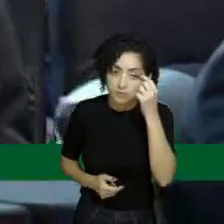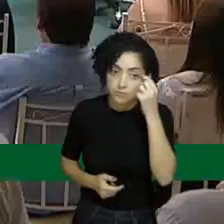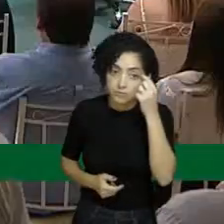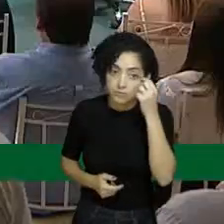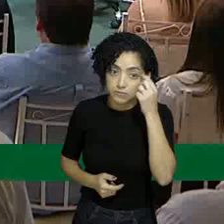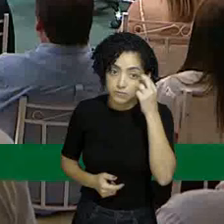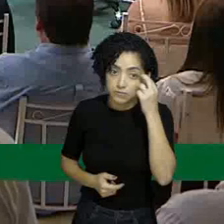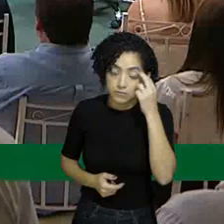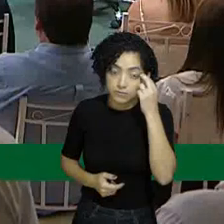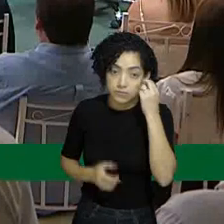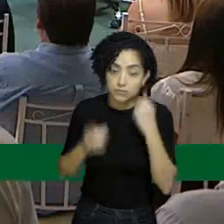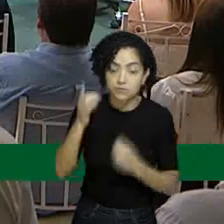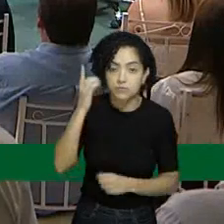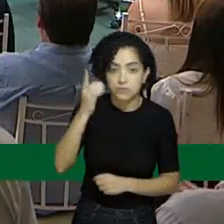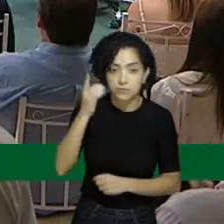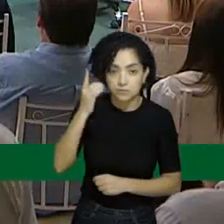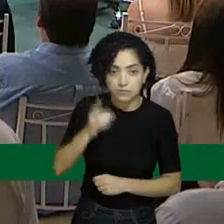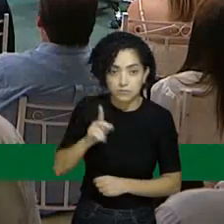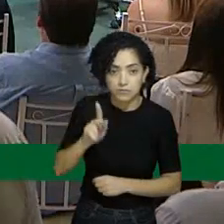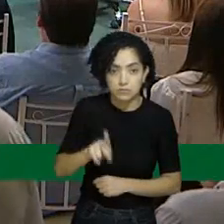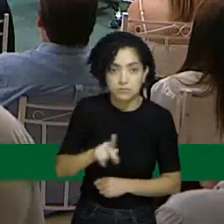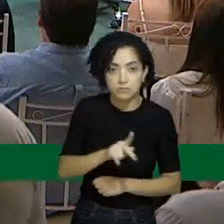Deputado Padre Pedro Baldiceira.